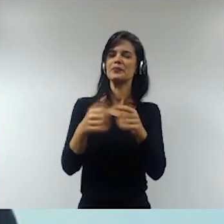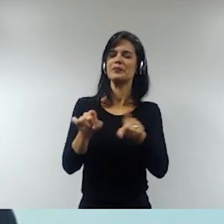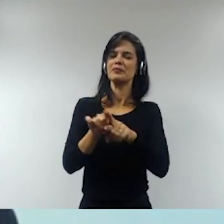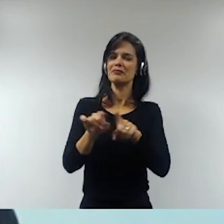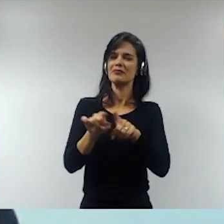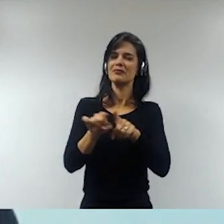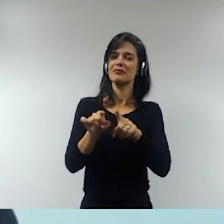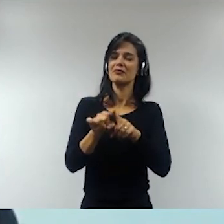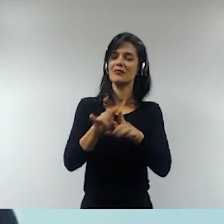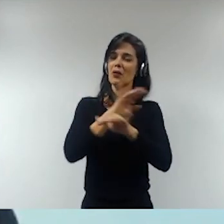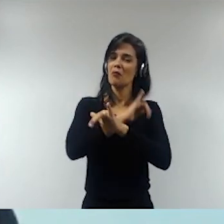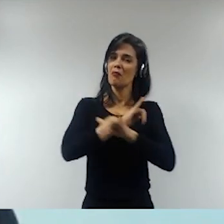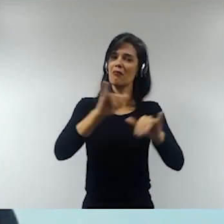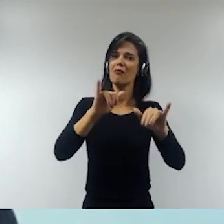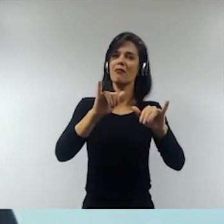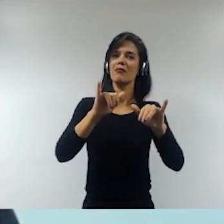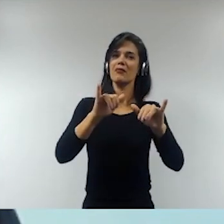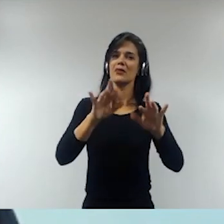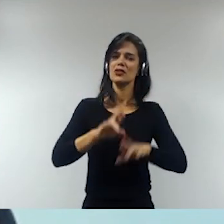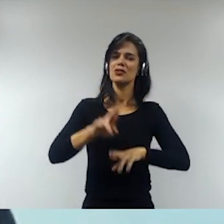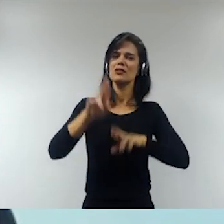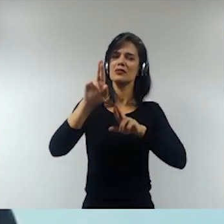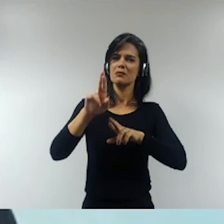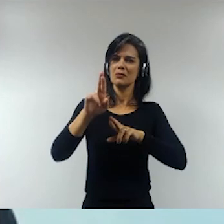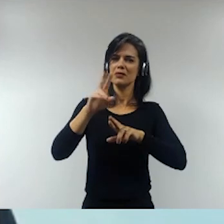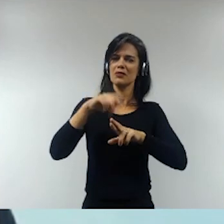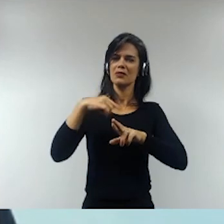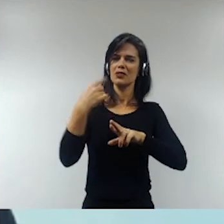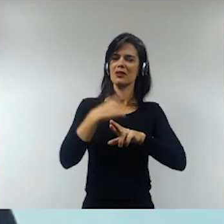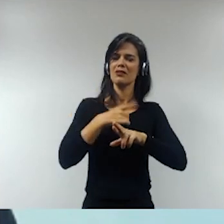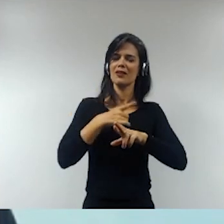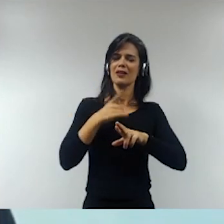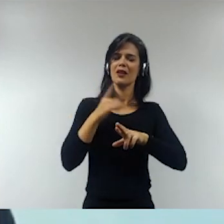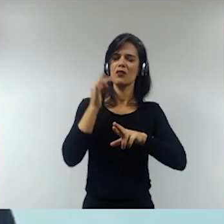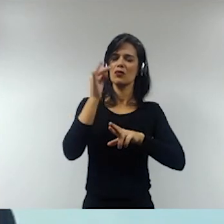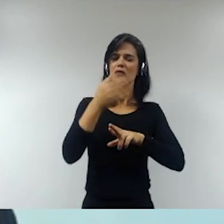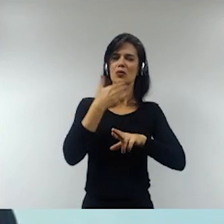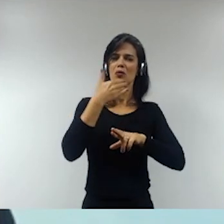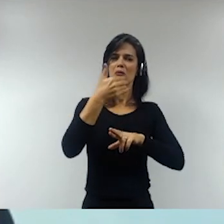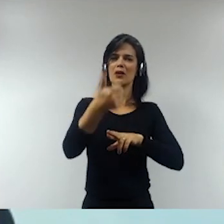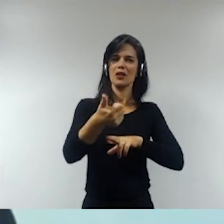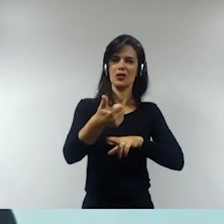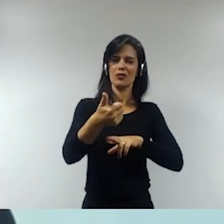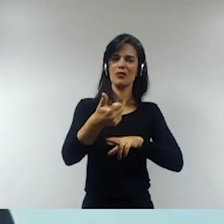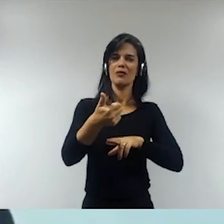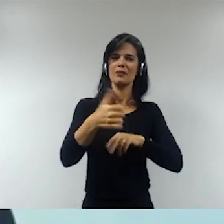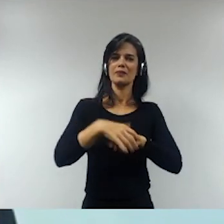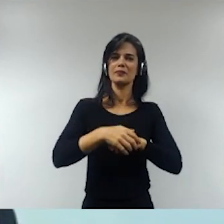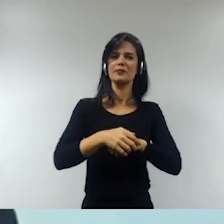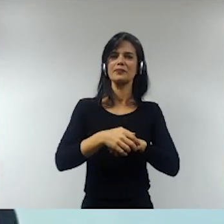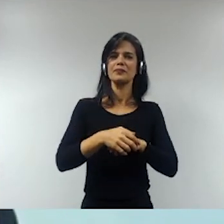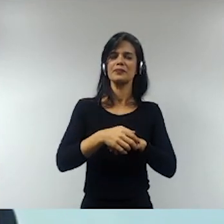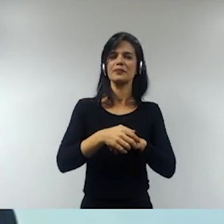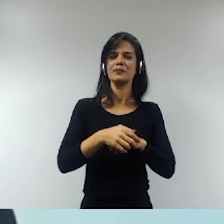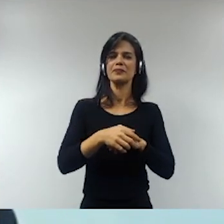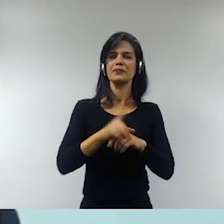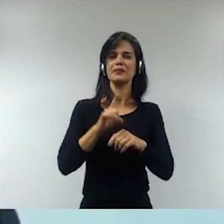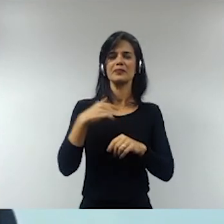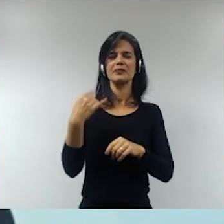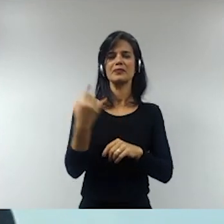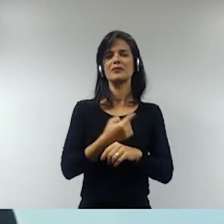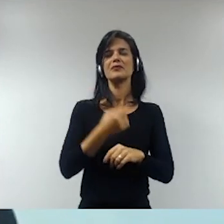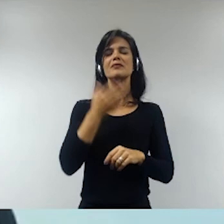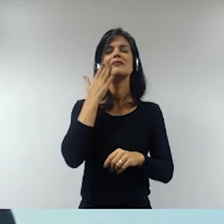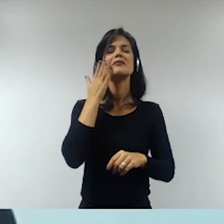Deixar a mensagem de esperança que nós teremos aí dias melhores, que nós saberemos lidar